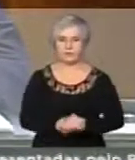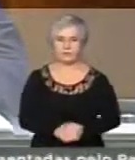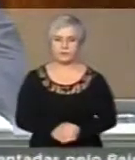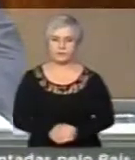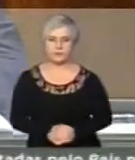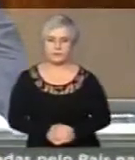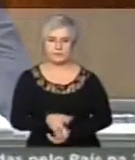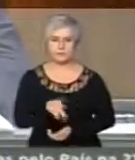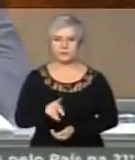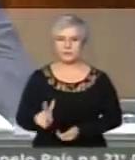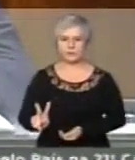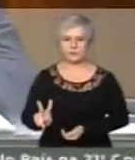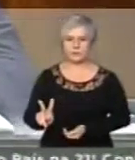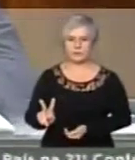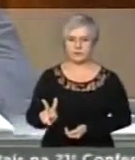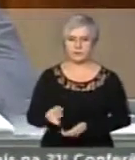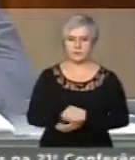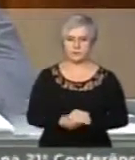PV.